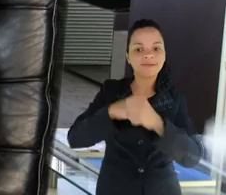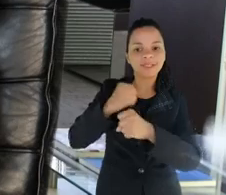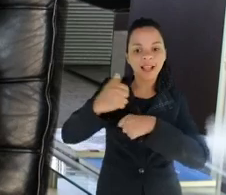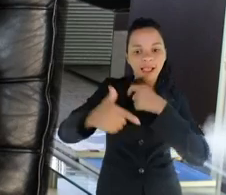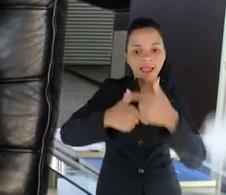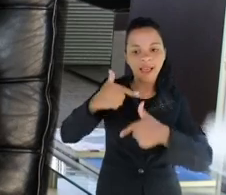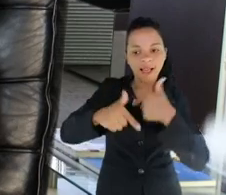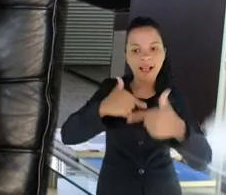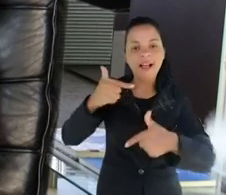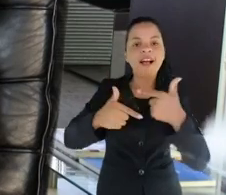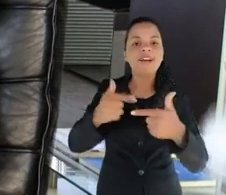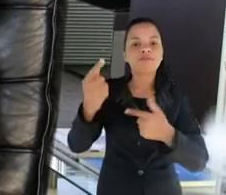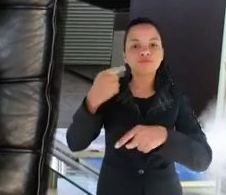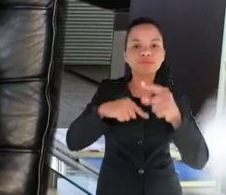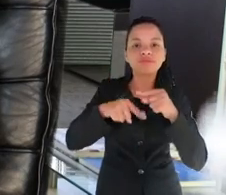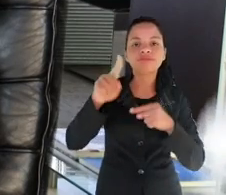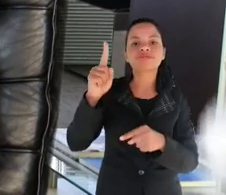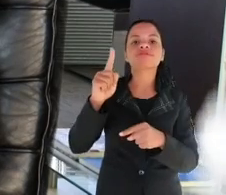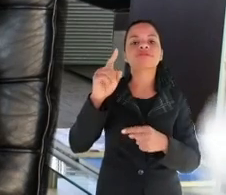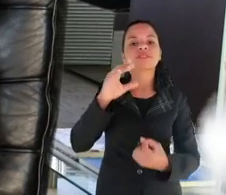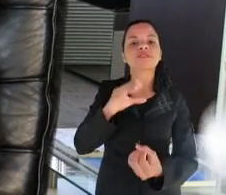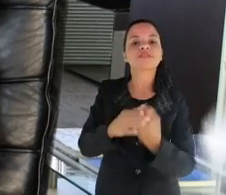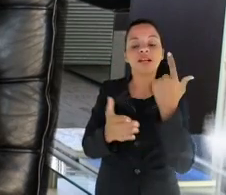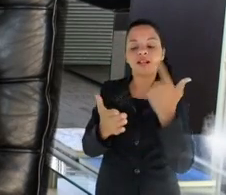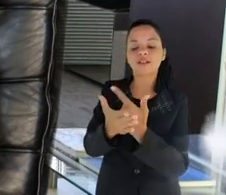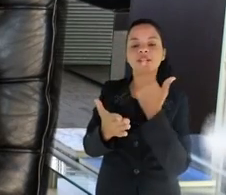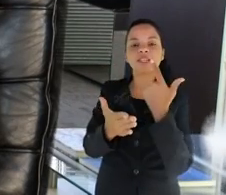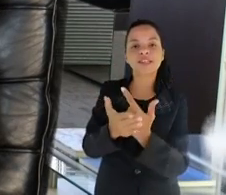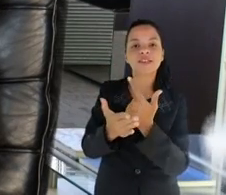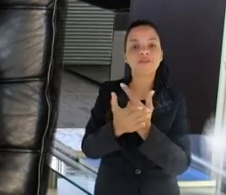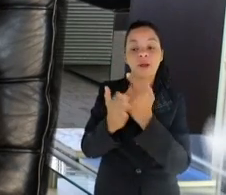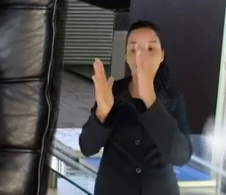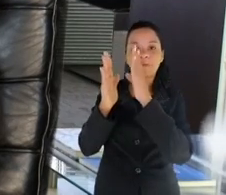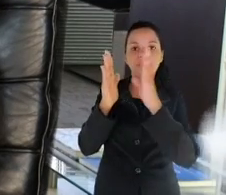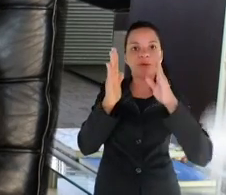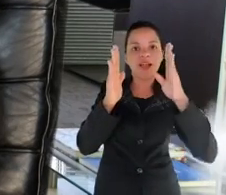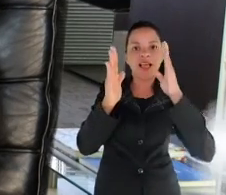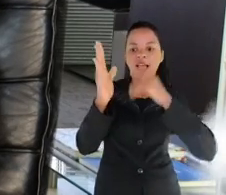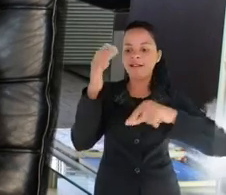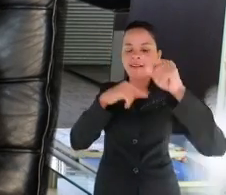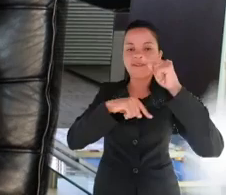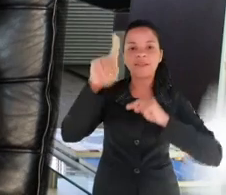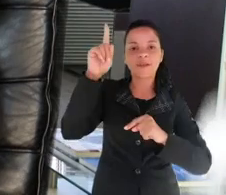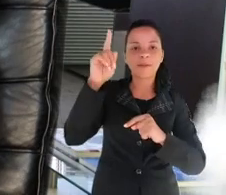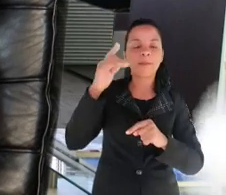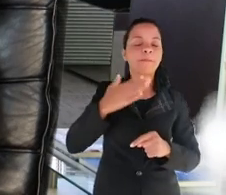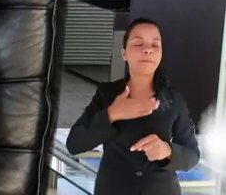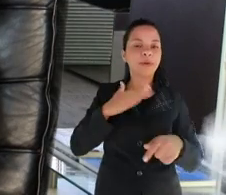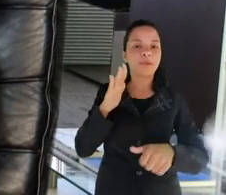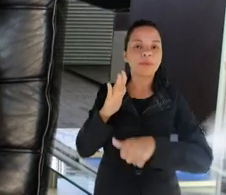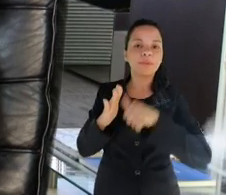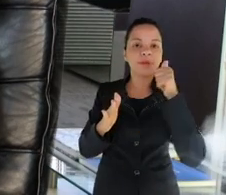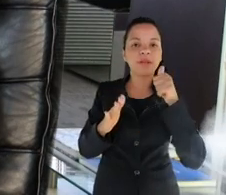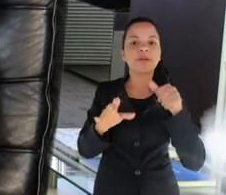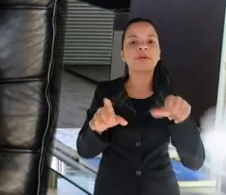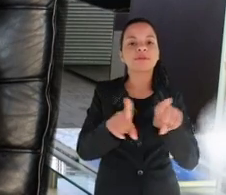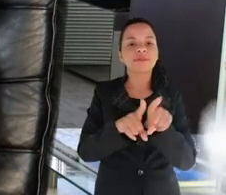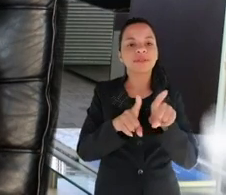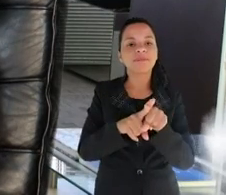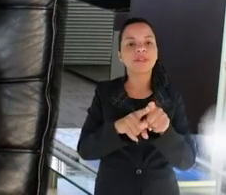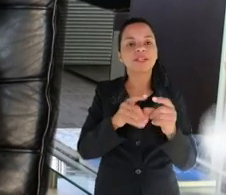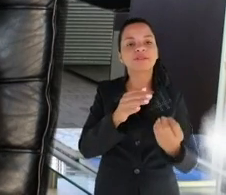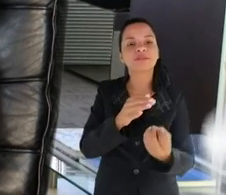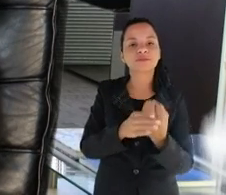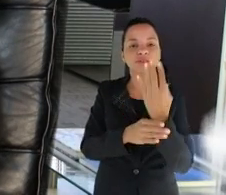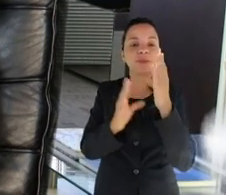veio o livro Revolucionando Bibliotecas, o meu primeiro, e junto com a fundação da Biblioteca